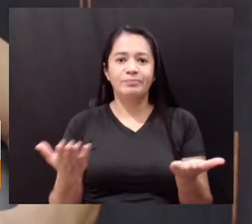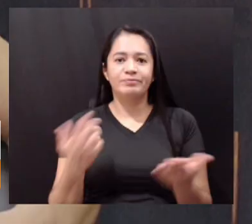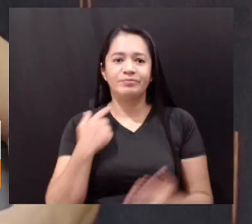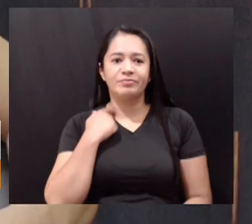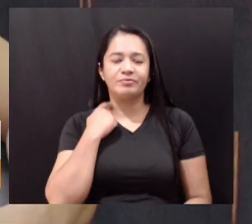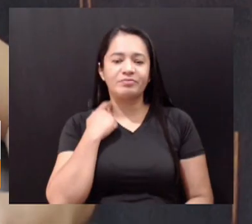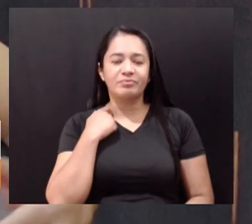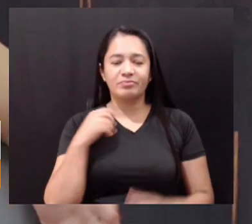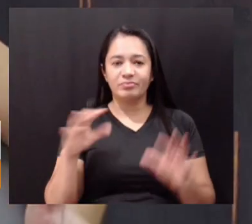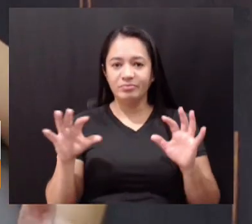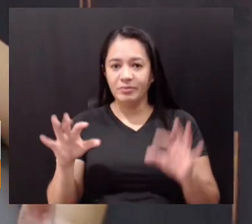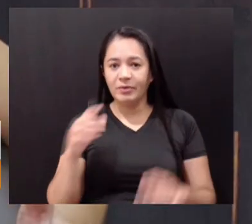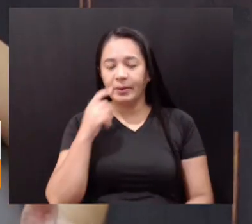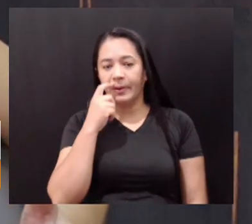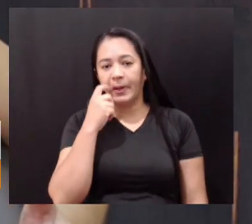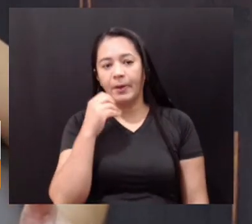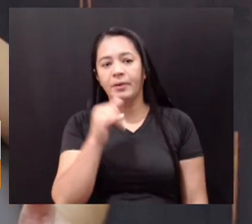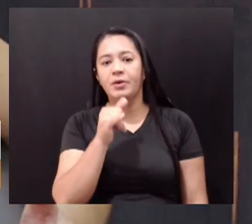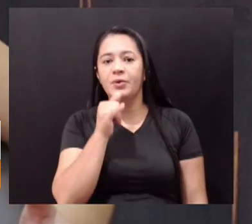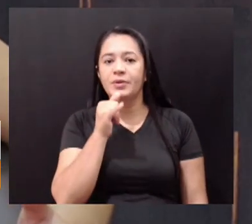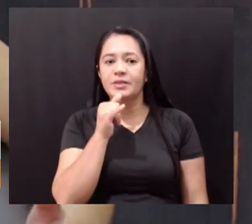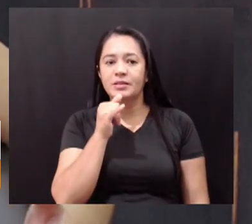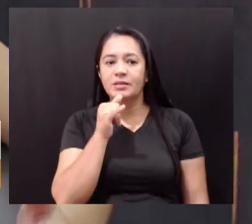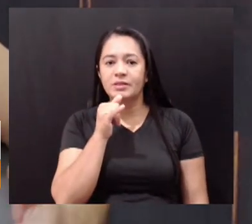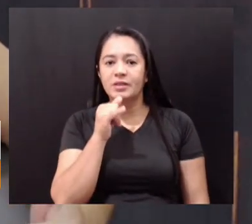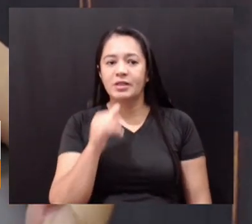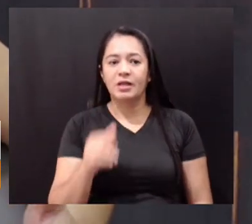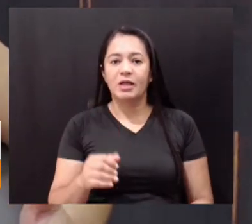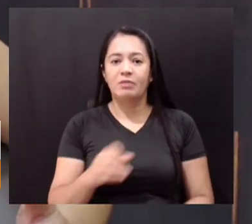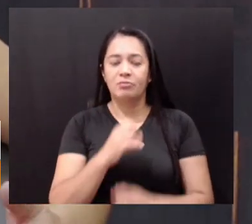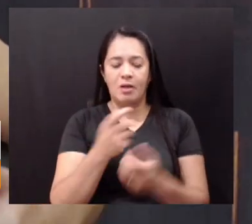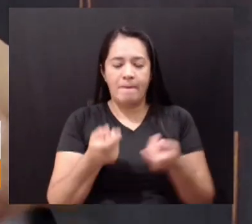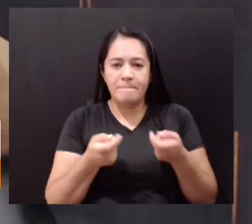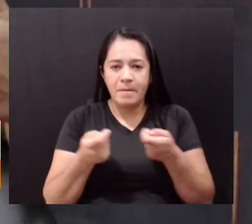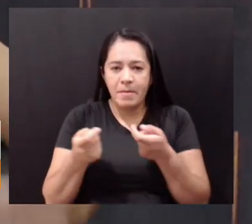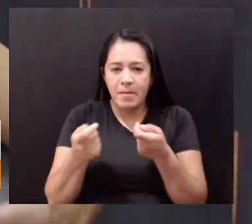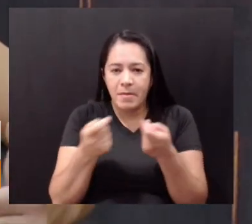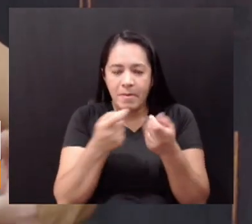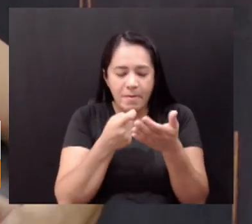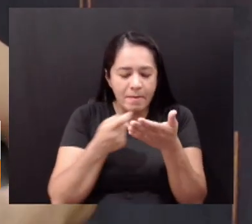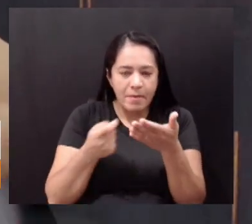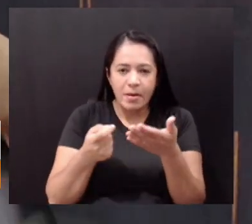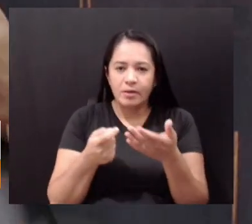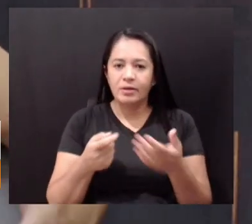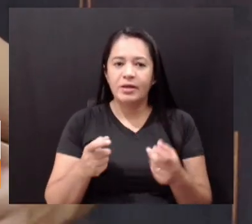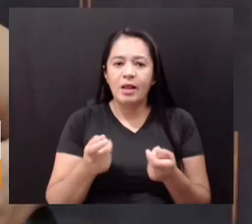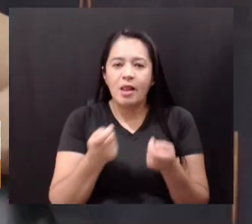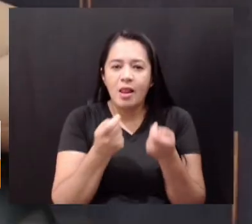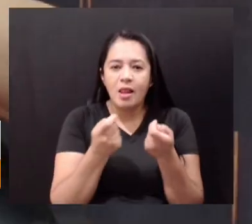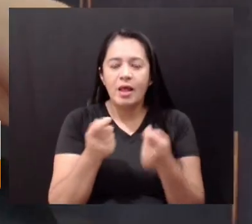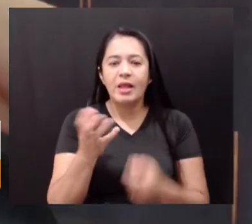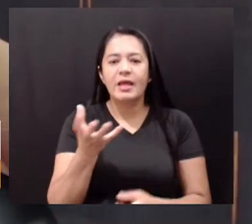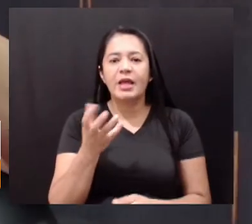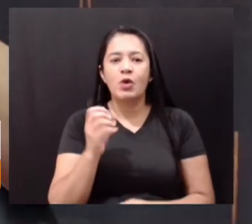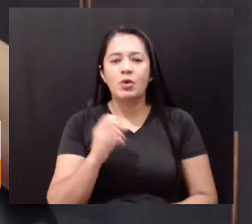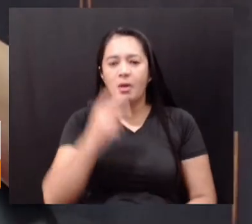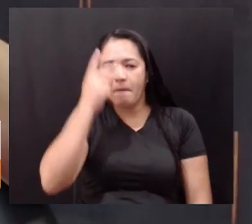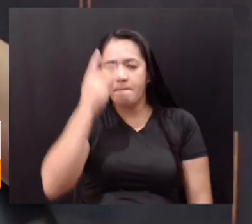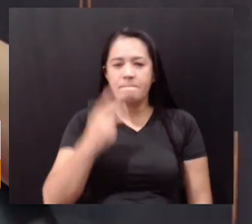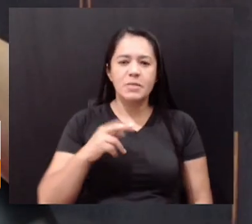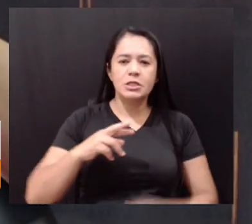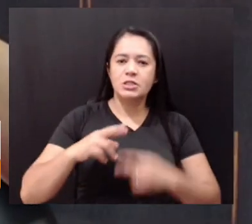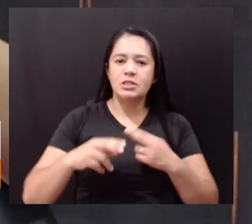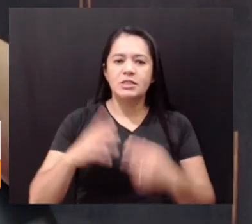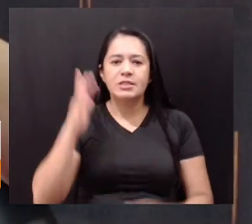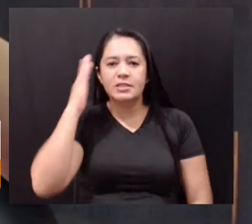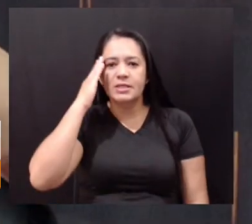exemplo, dessa explosão dos jogos eletrônicos, o que ele mais quer? Ele quer performance, ele quer resultado, ele quer saber se ele